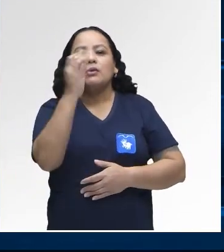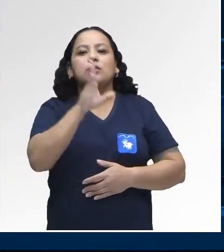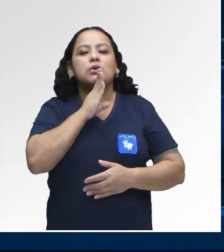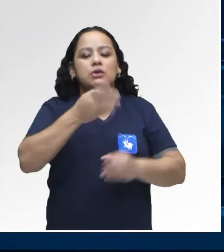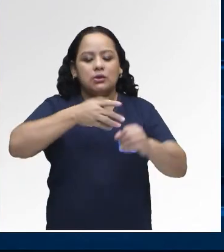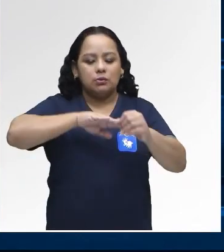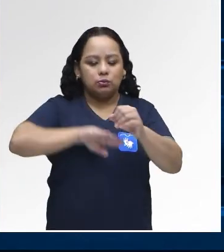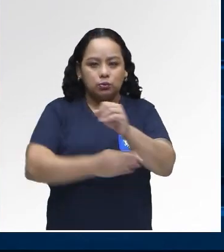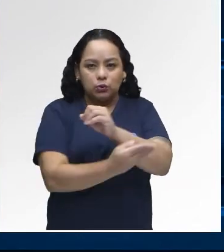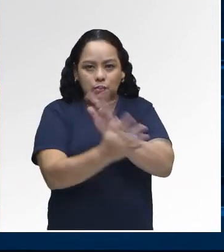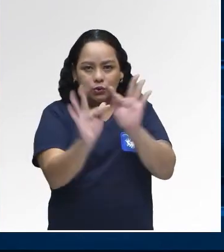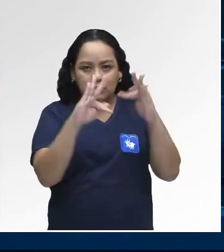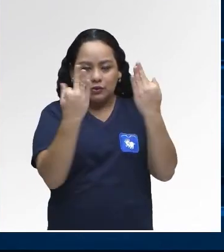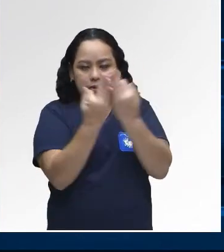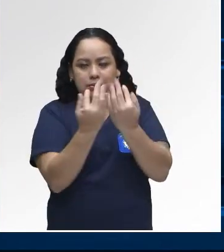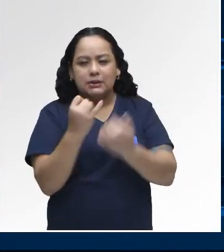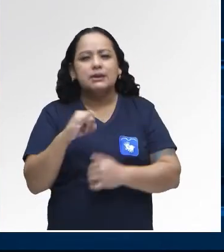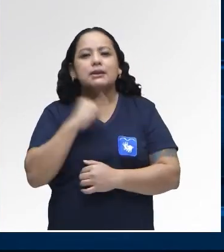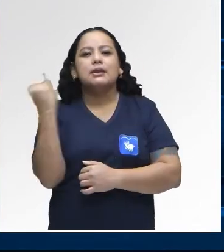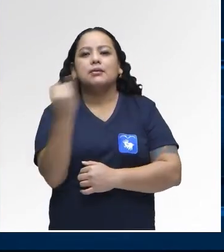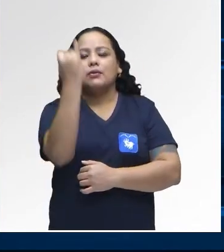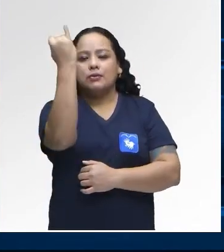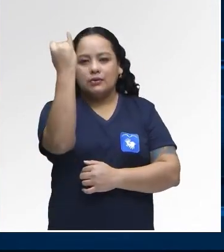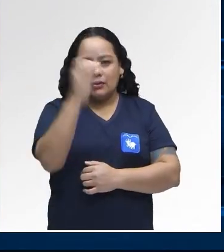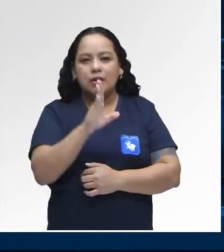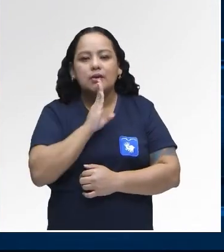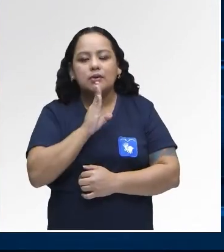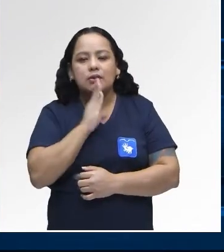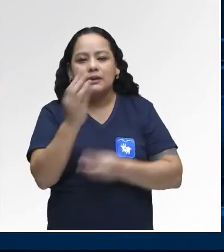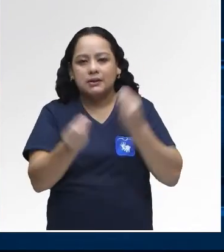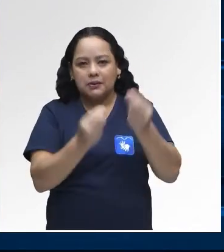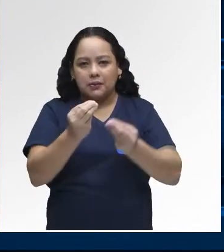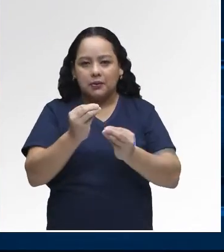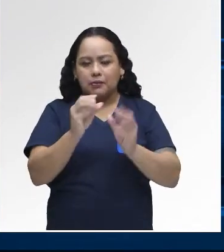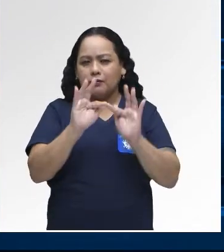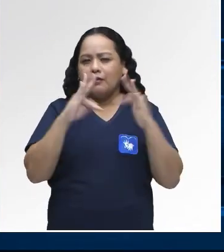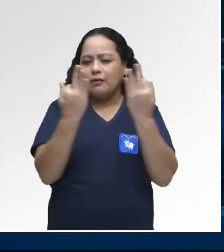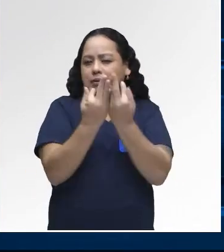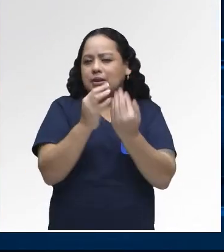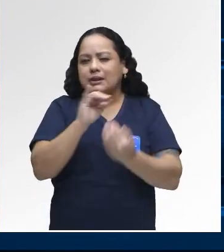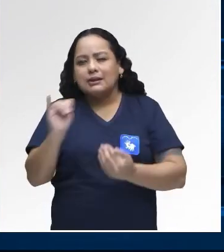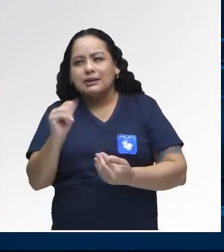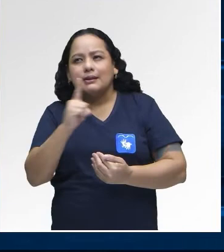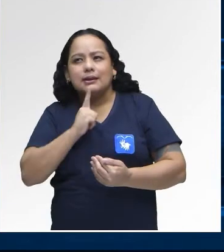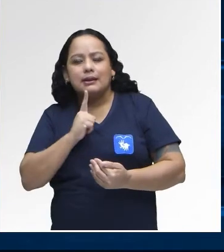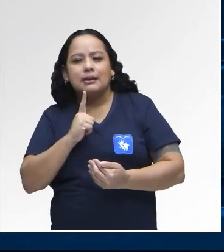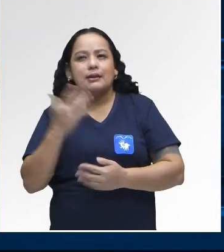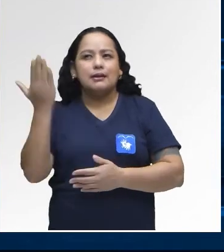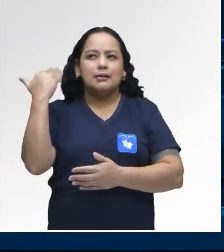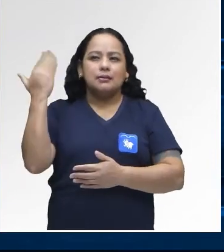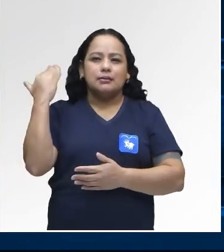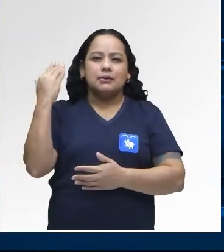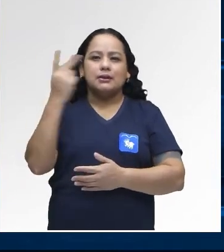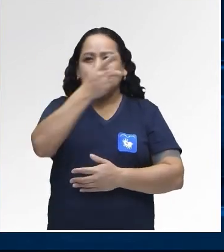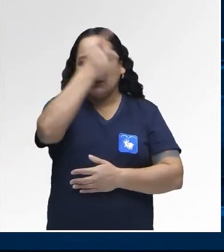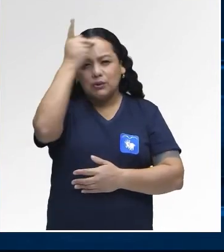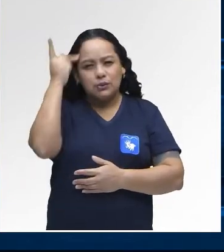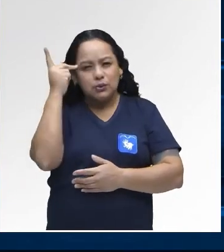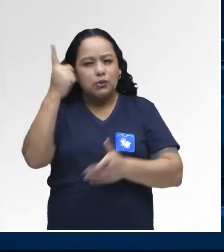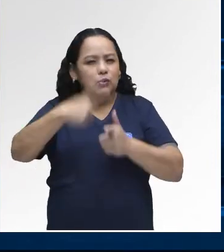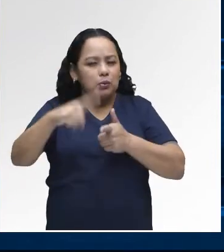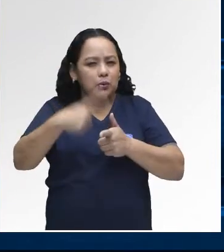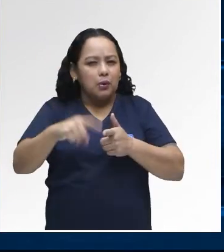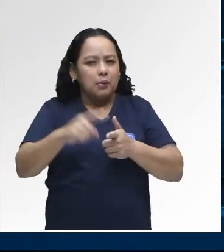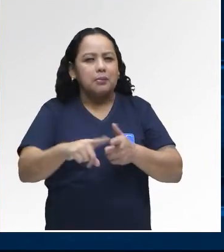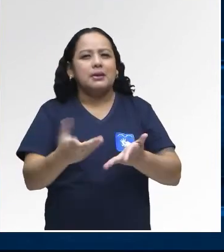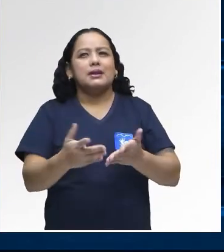nossa família, é importante a gente conhecer se na nossa família existe pessoas que são dependentes químicas,